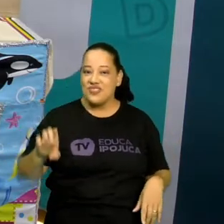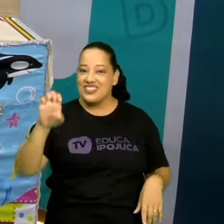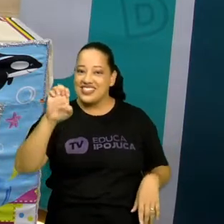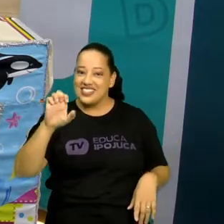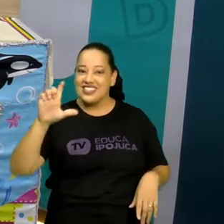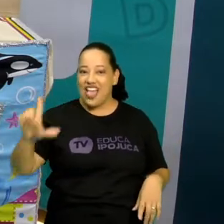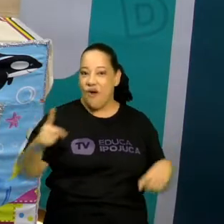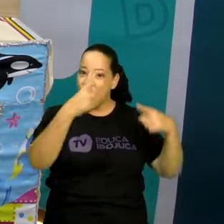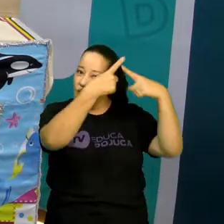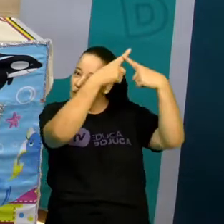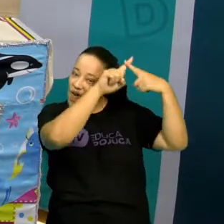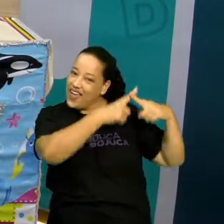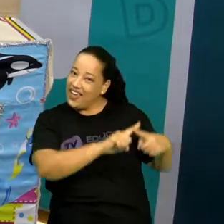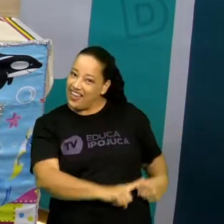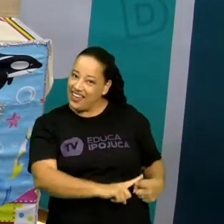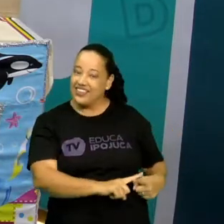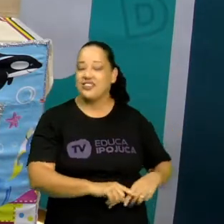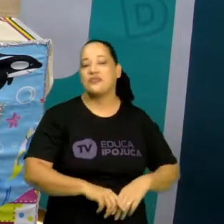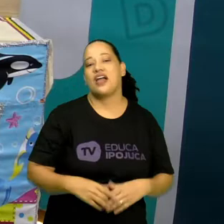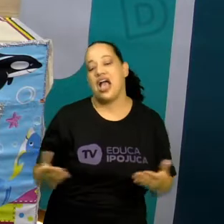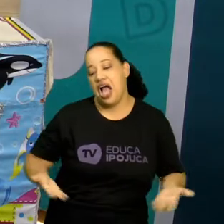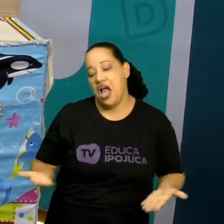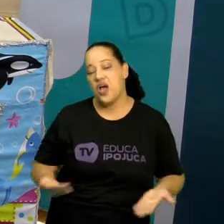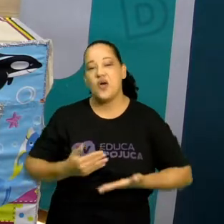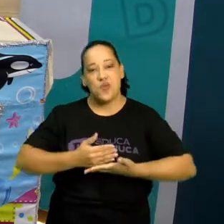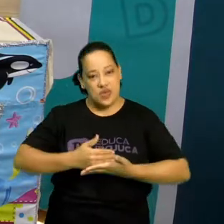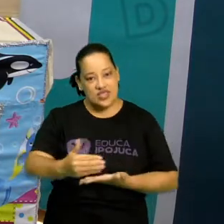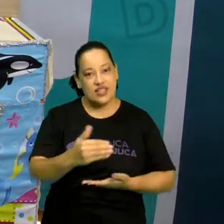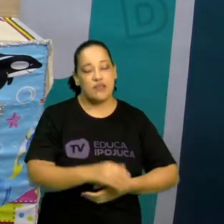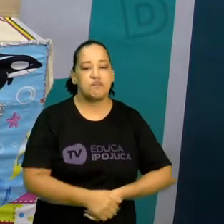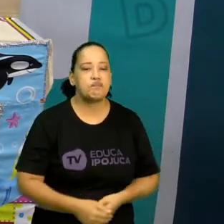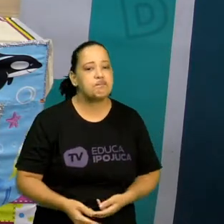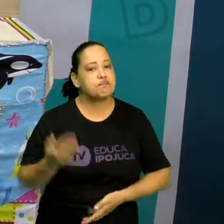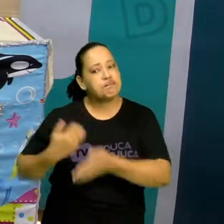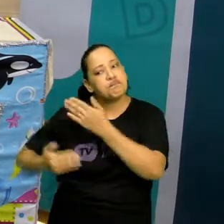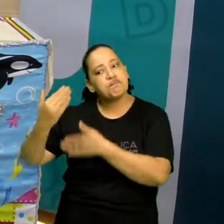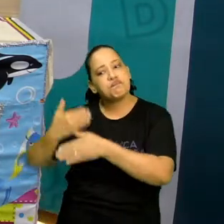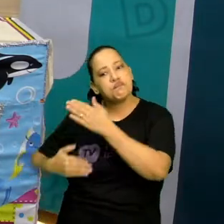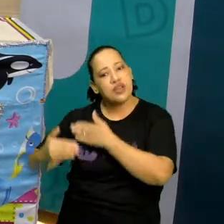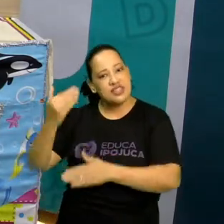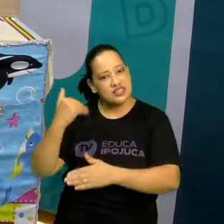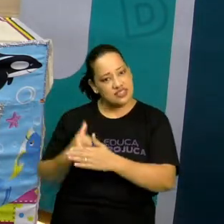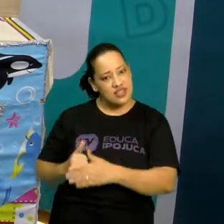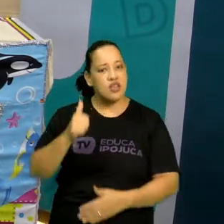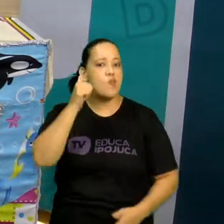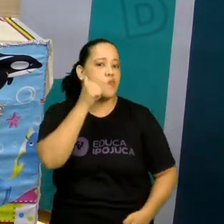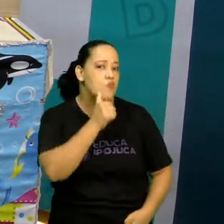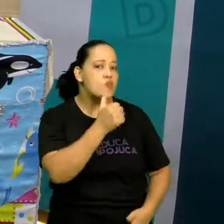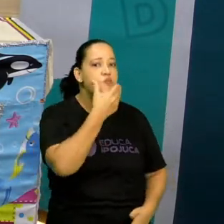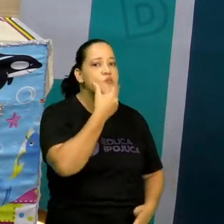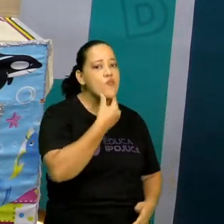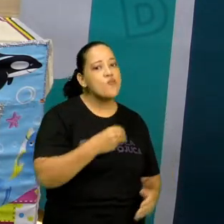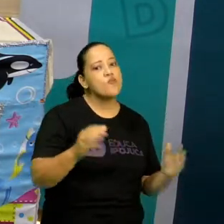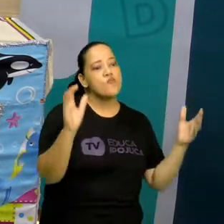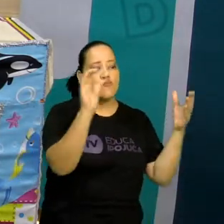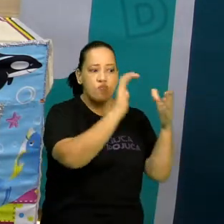vamos está Era uma vez um casal